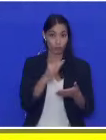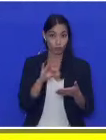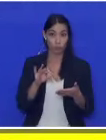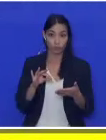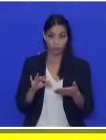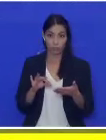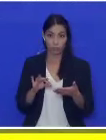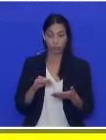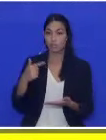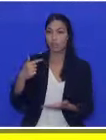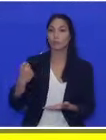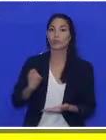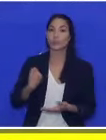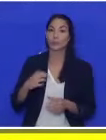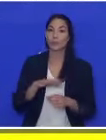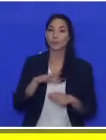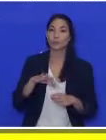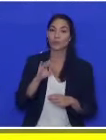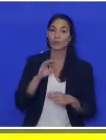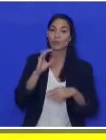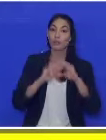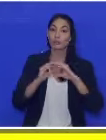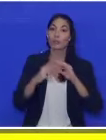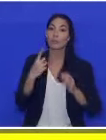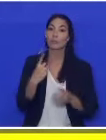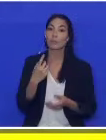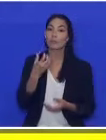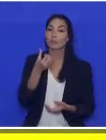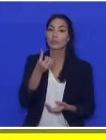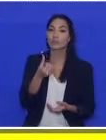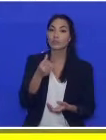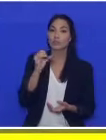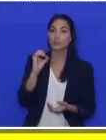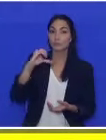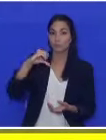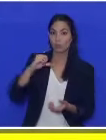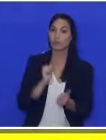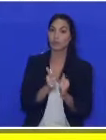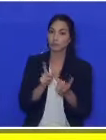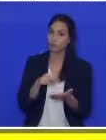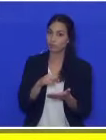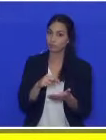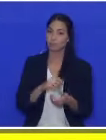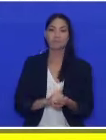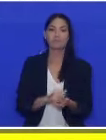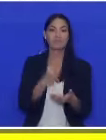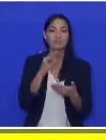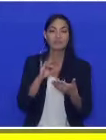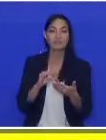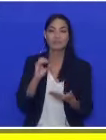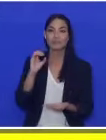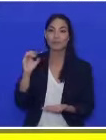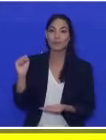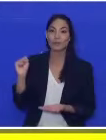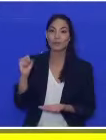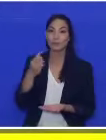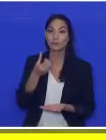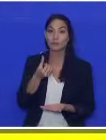Vamos confirmar? As 7 dezenas sorteadas no concurso 1609 da Time Mania. Confira comigo.